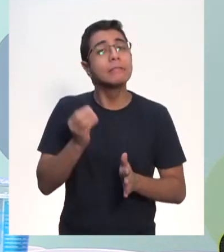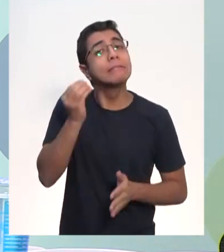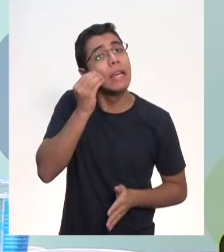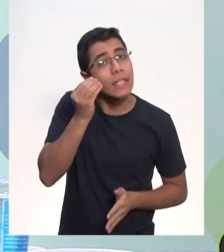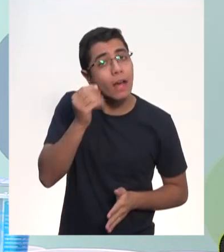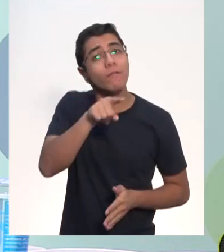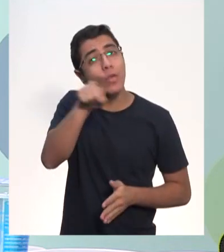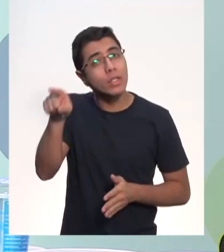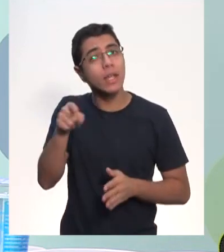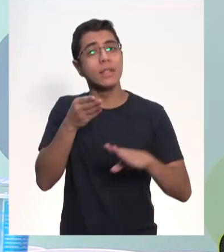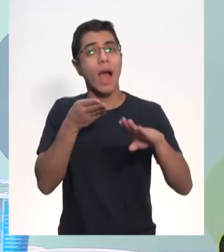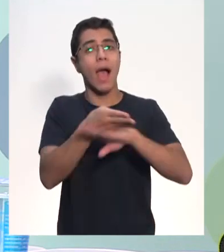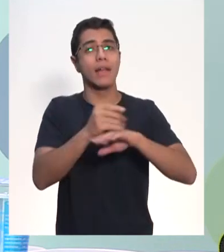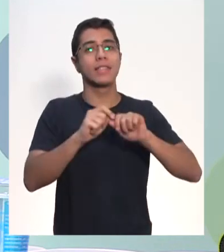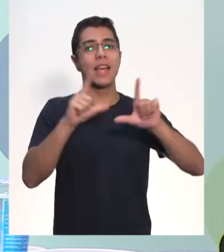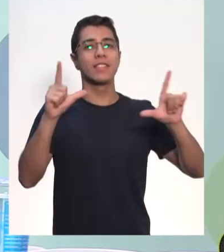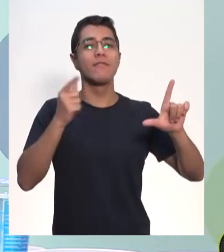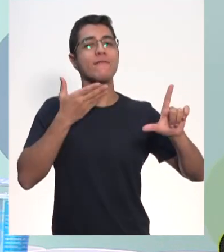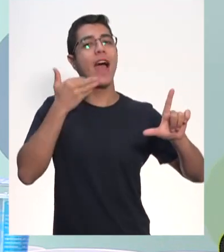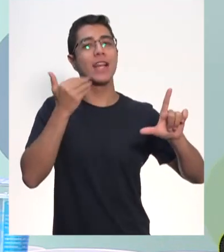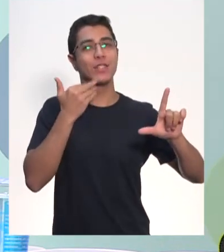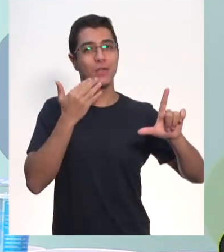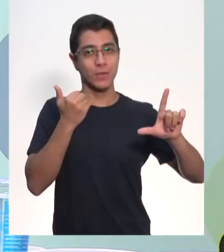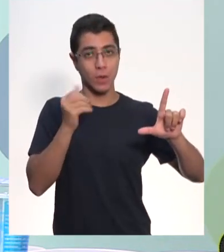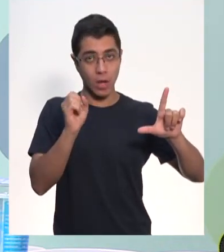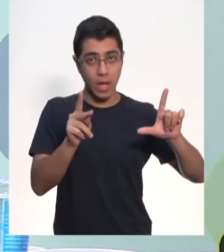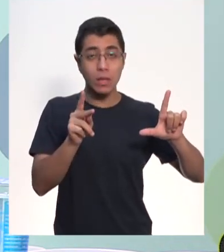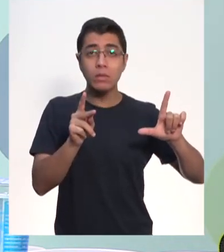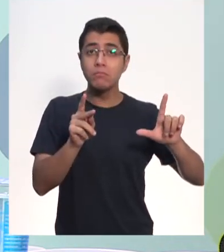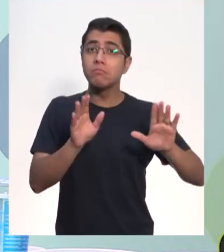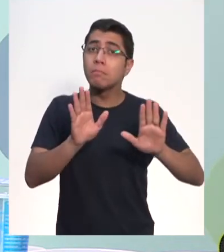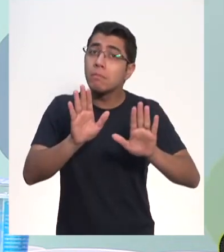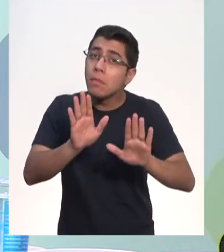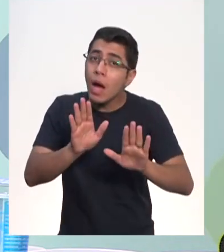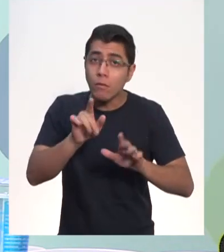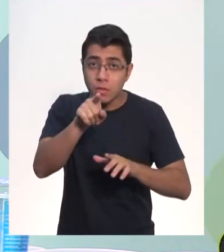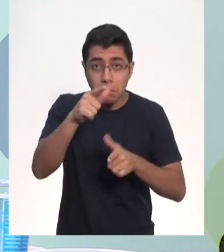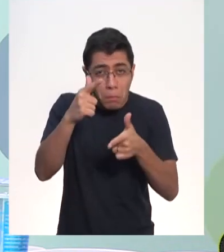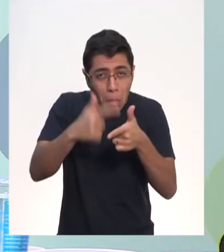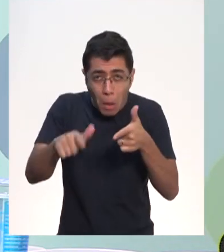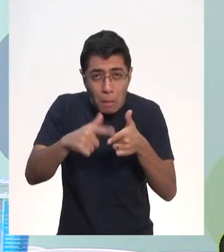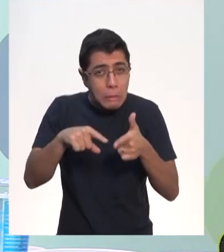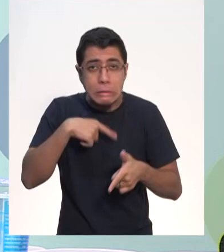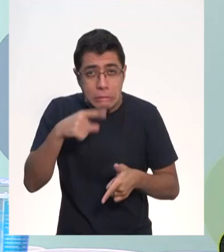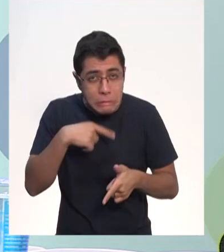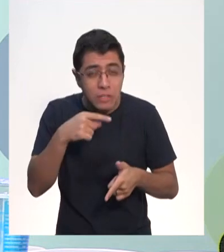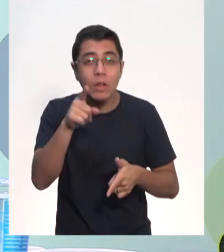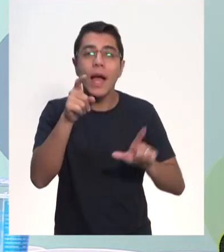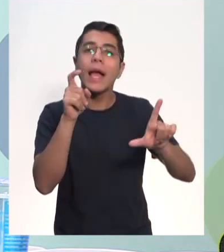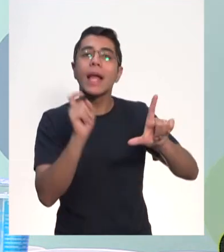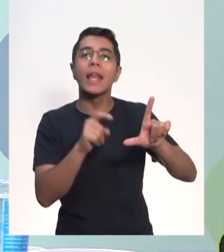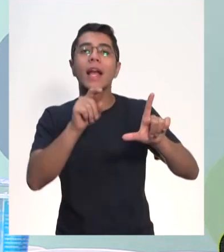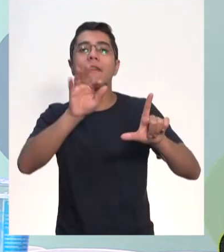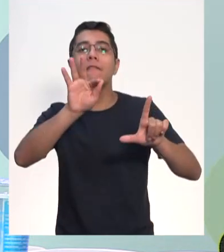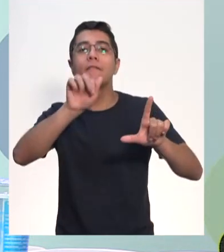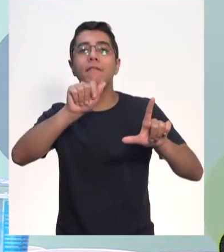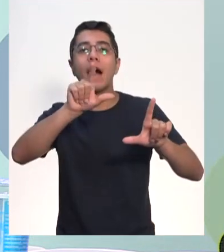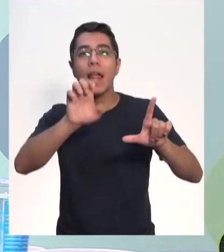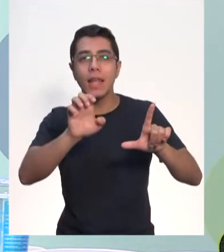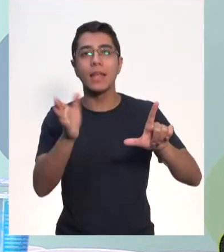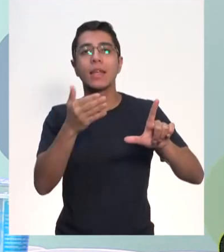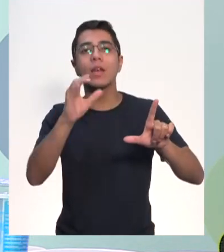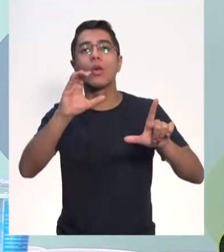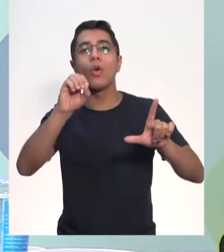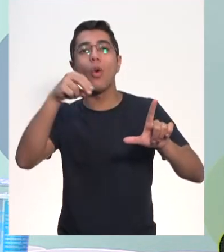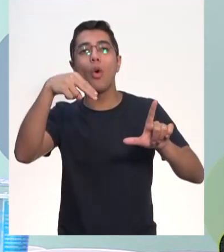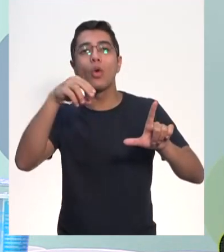mais facilmente. De qualquer forma, quem não conseguir, tiver algum problema, é abrir o Fale Conosco, tá bom? O pessoal também tem perguntado, ontem